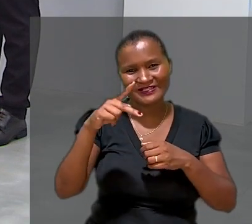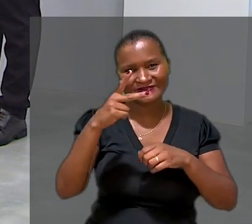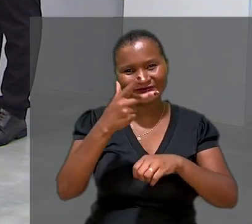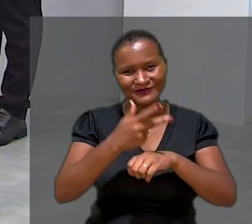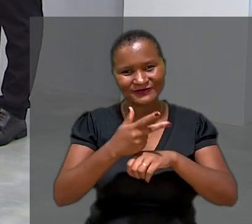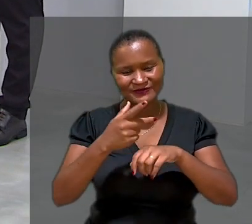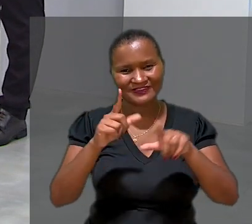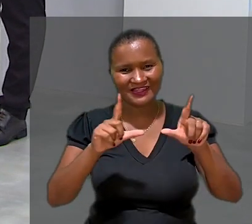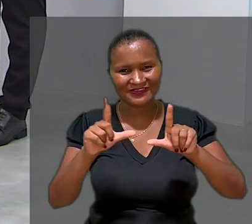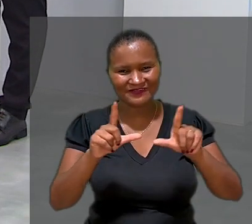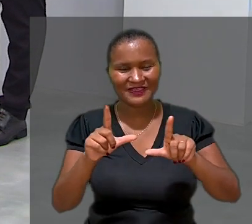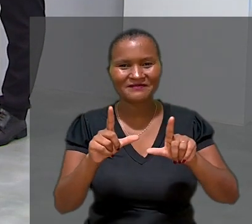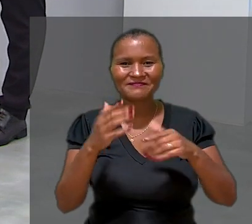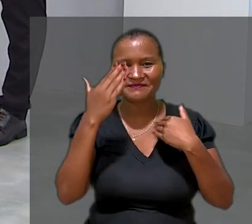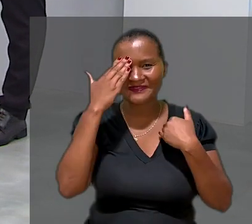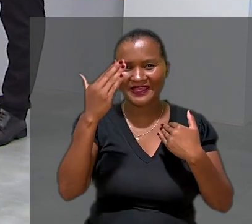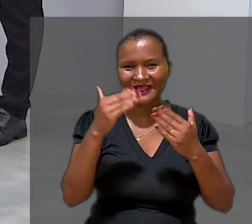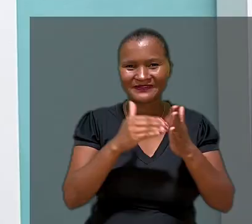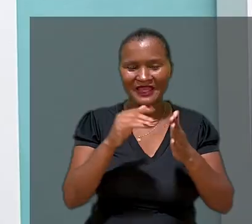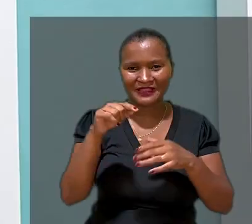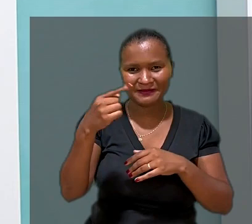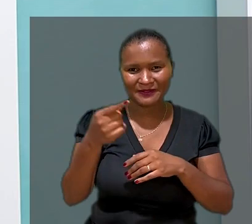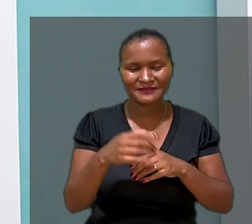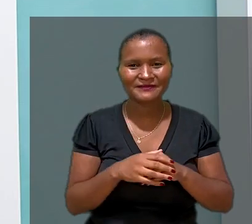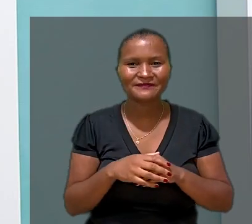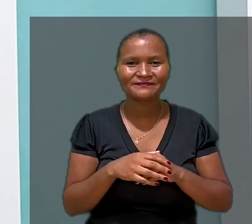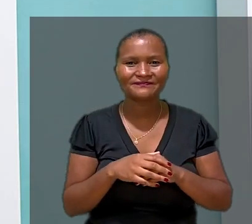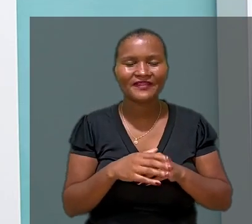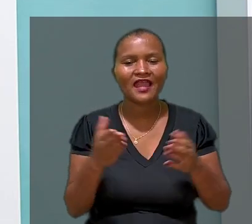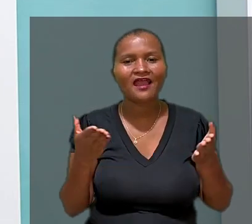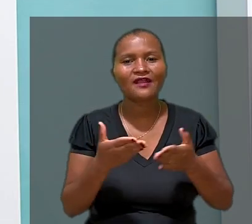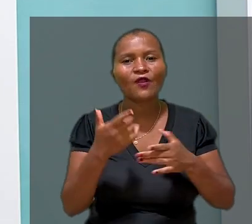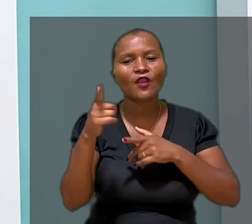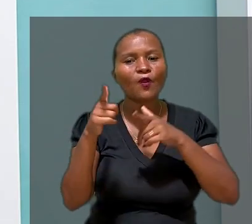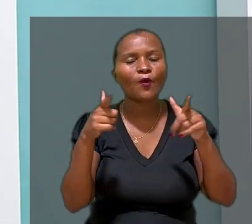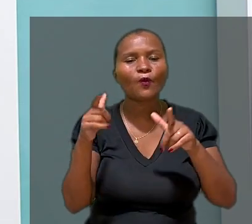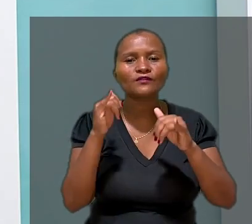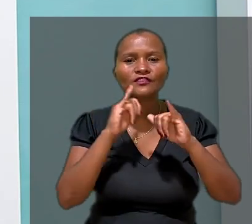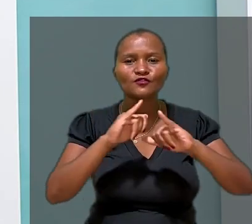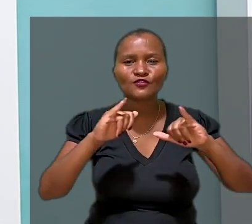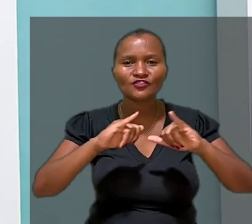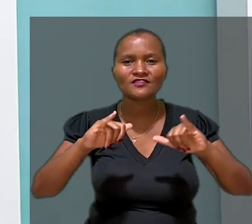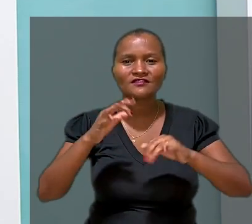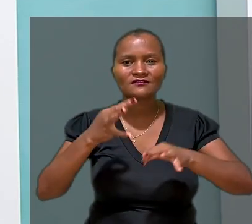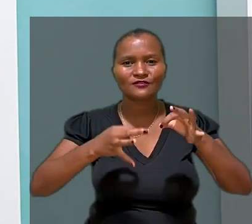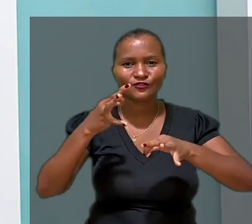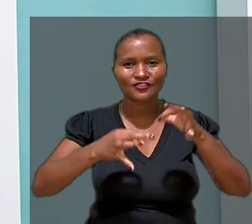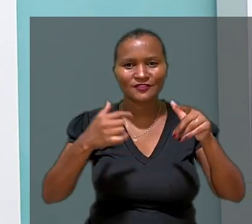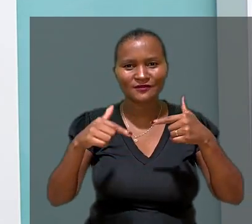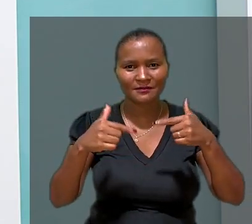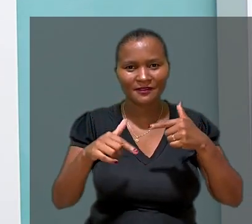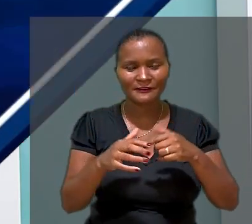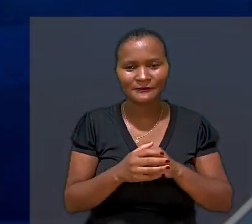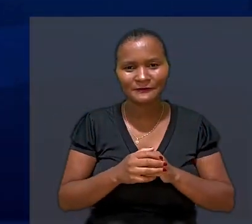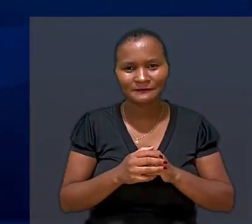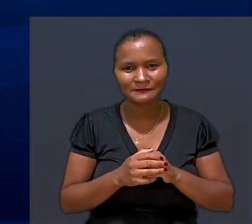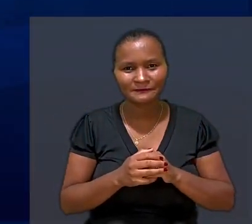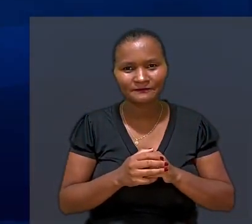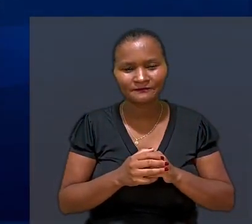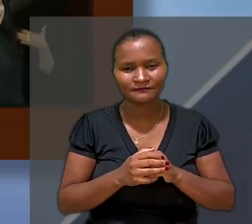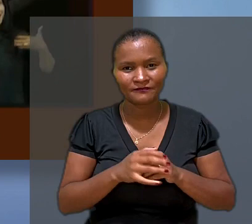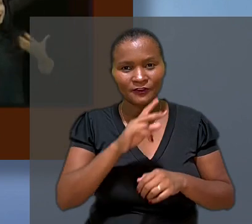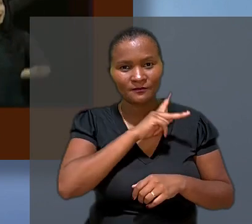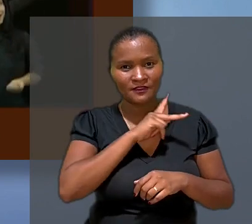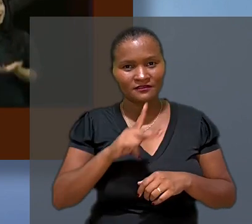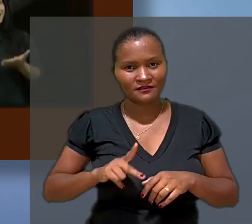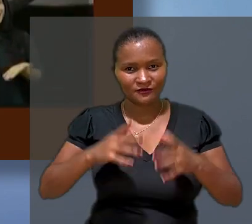da TV. Obrigado, Liamar. Até a próxima. E fique agora com outras notícias da Justiça do Trabalho.